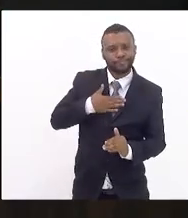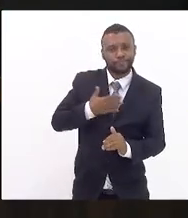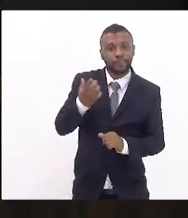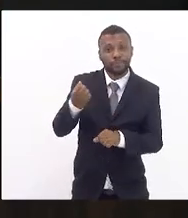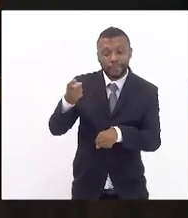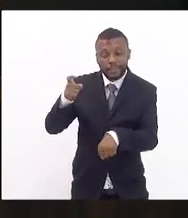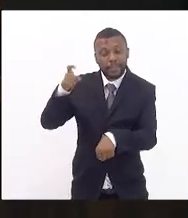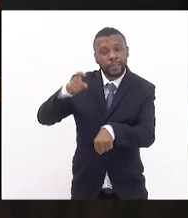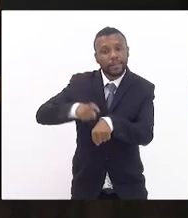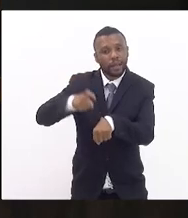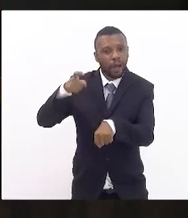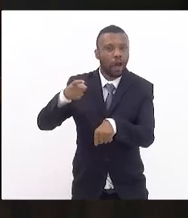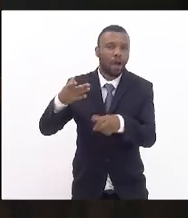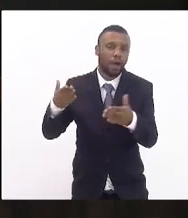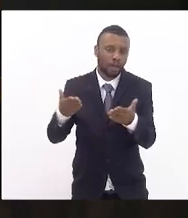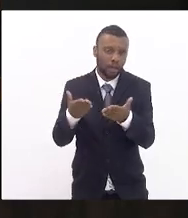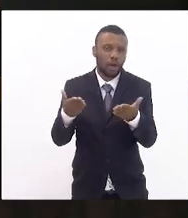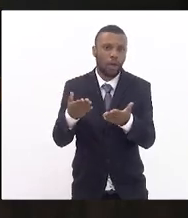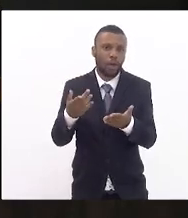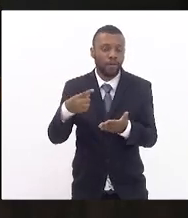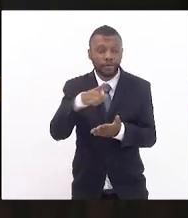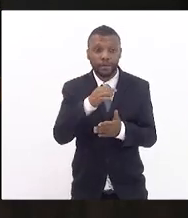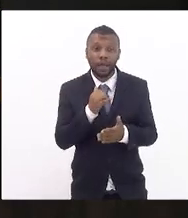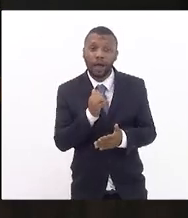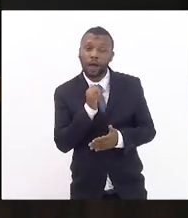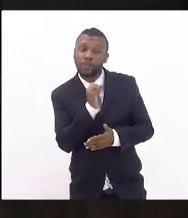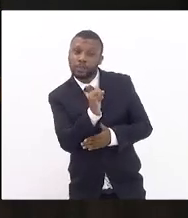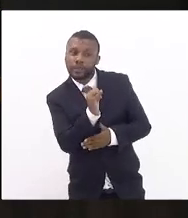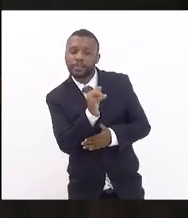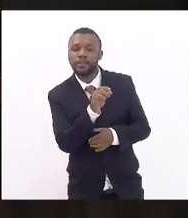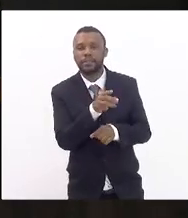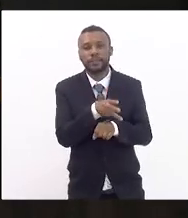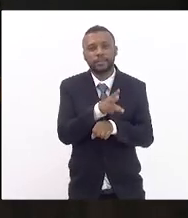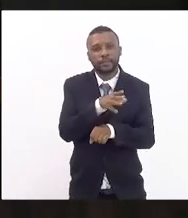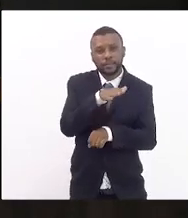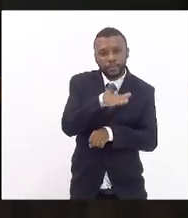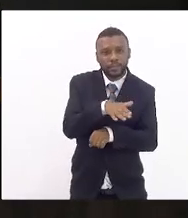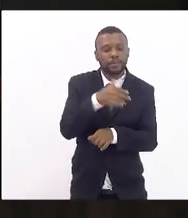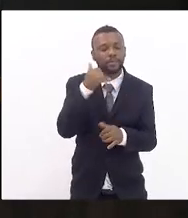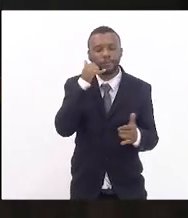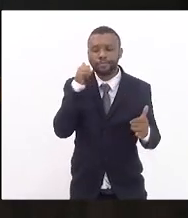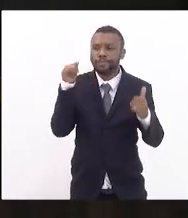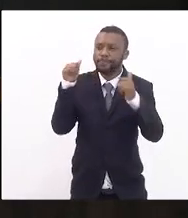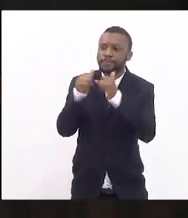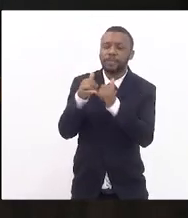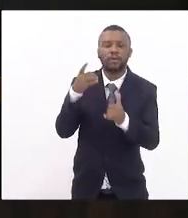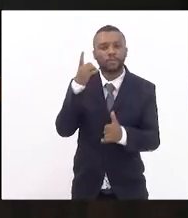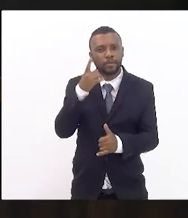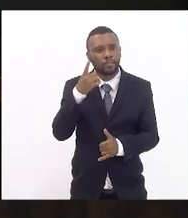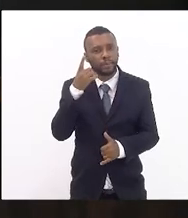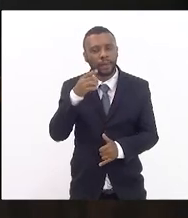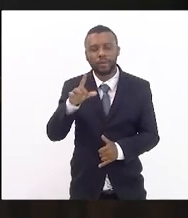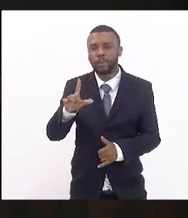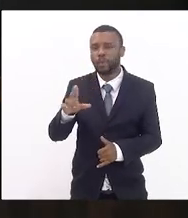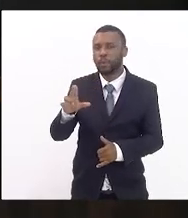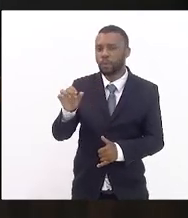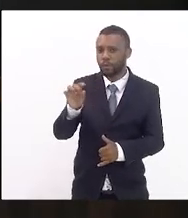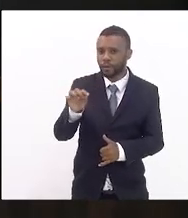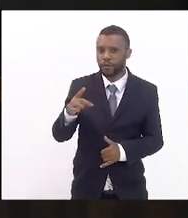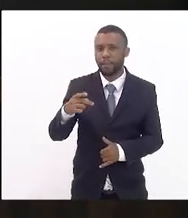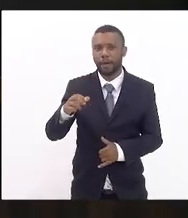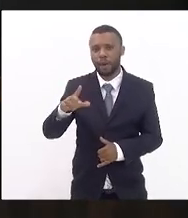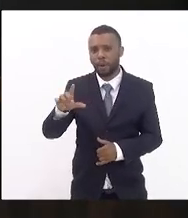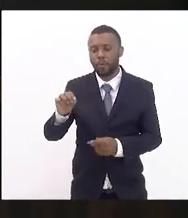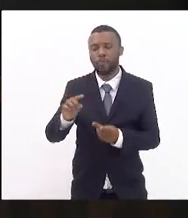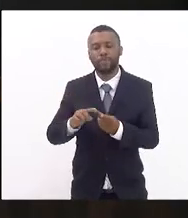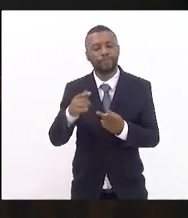Imediatamente, falei, você vai ter notícias às 15 horas. Liguei para o deputado Luiz Paulo, em seguida liguei para o Márcio,